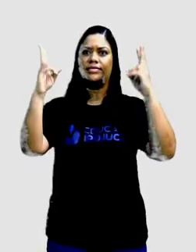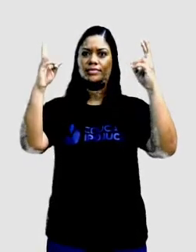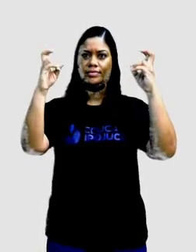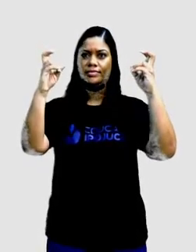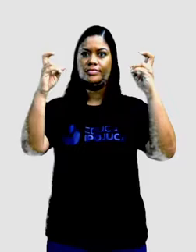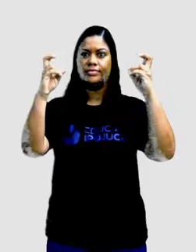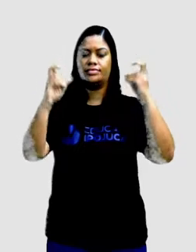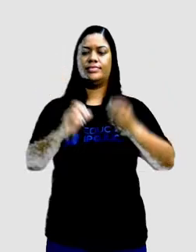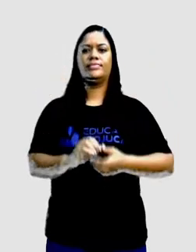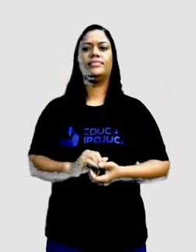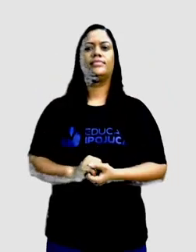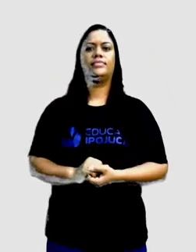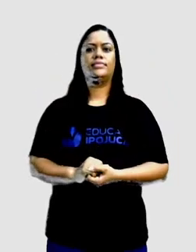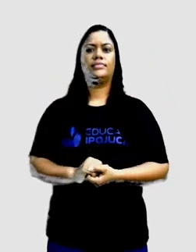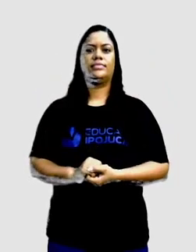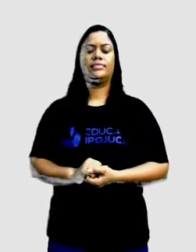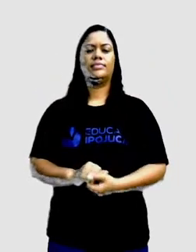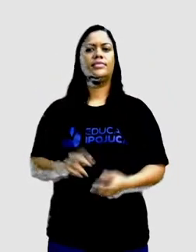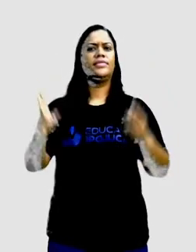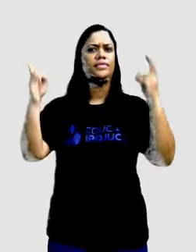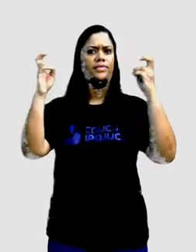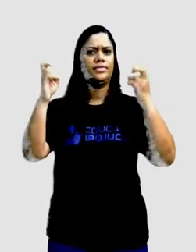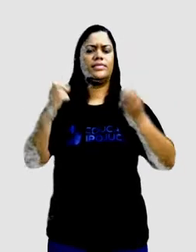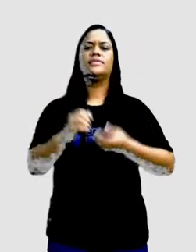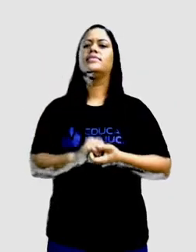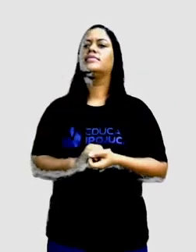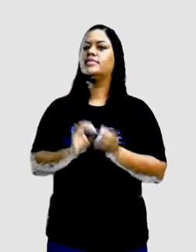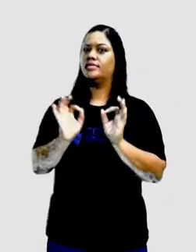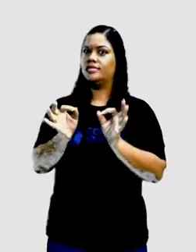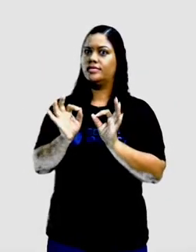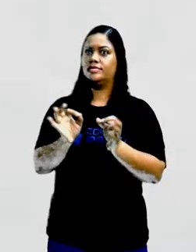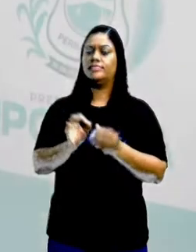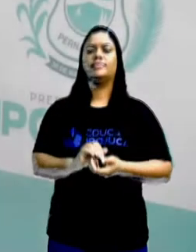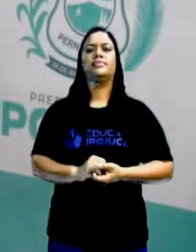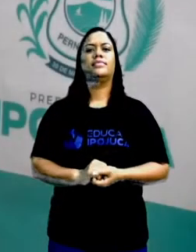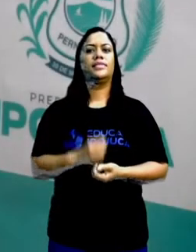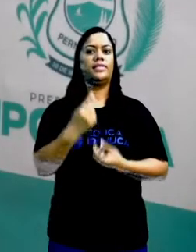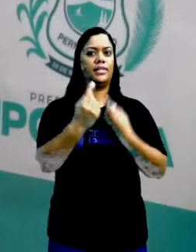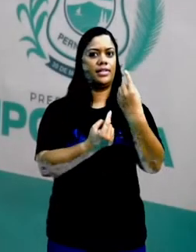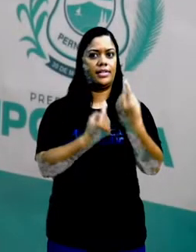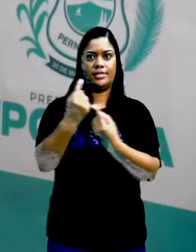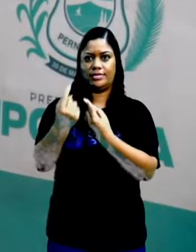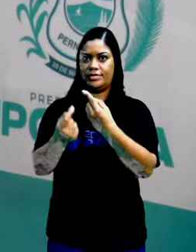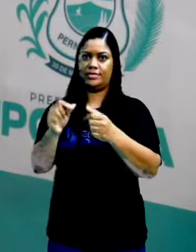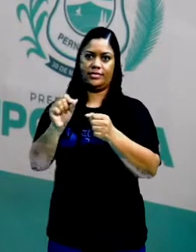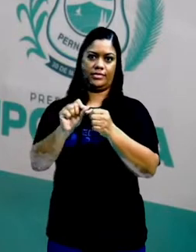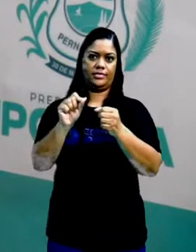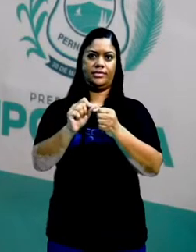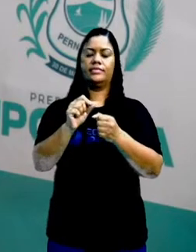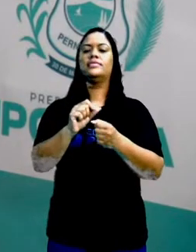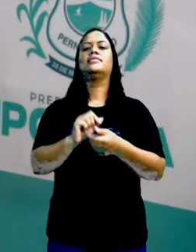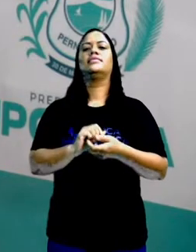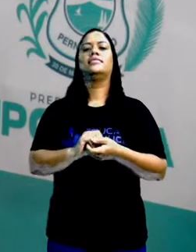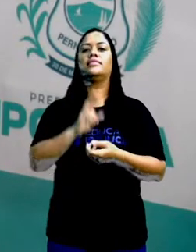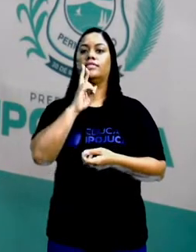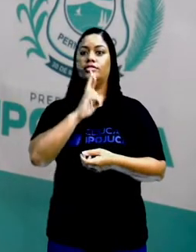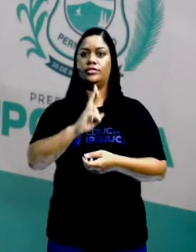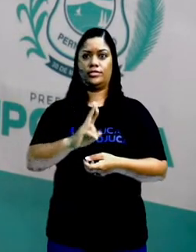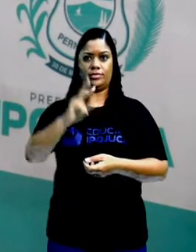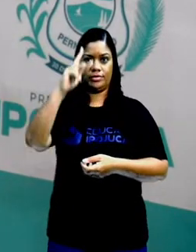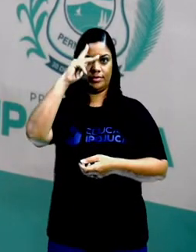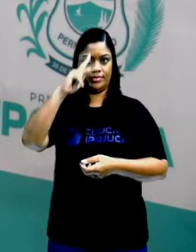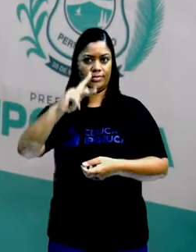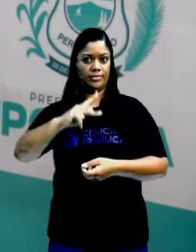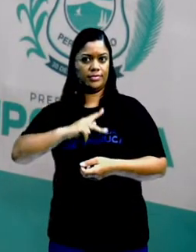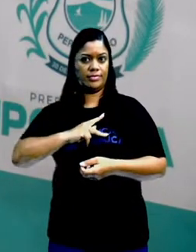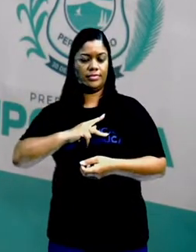tipo E aí então gente aí o título né com certeza Cada um ia colocar sua resposta era pessoal